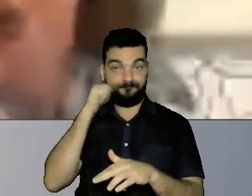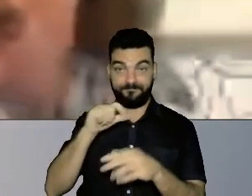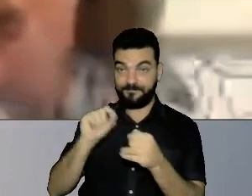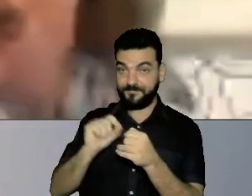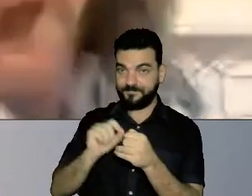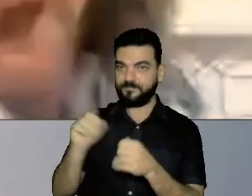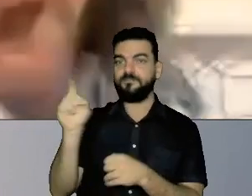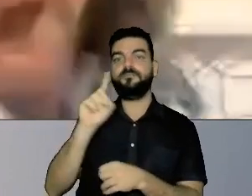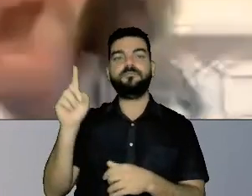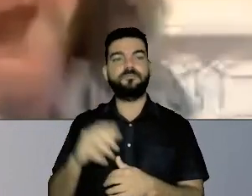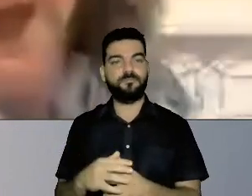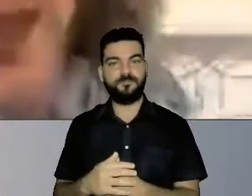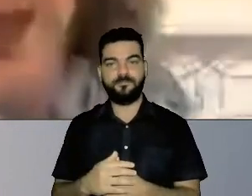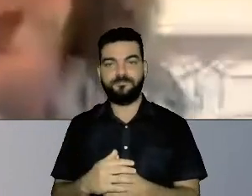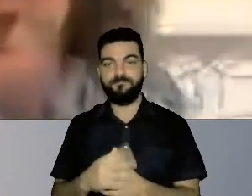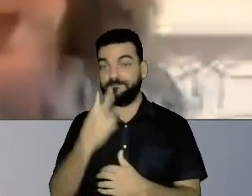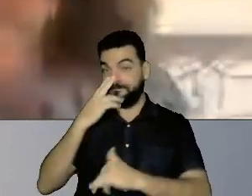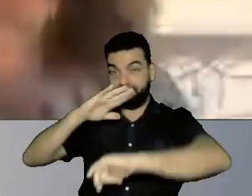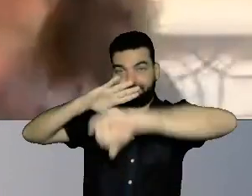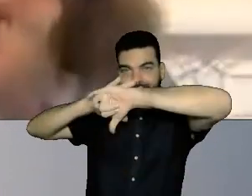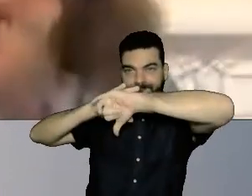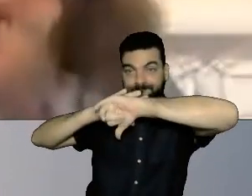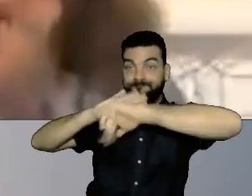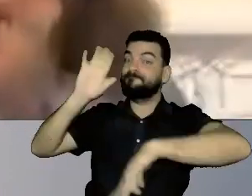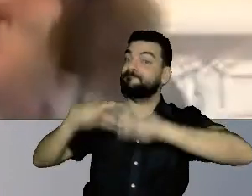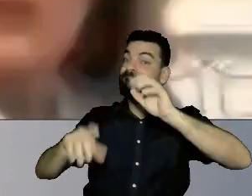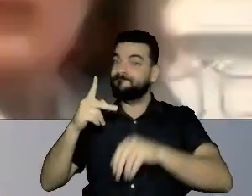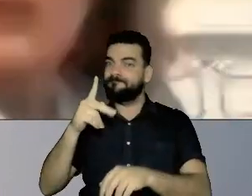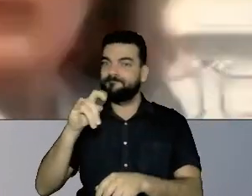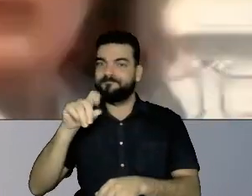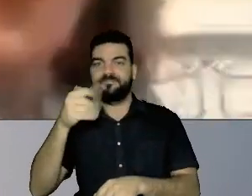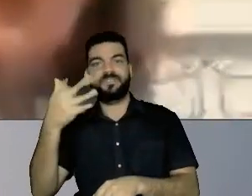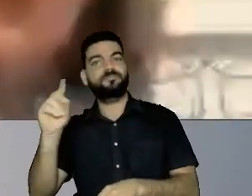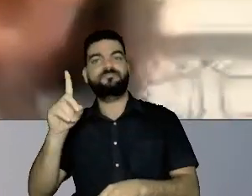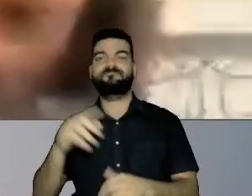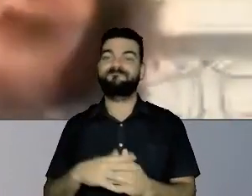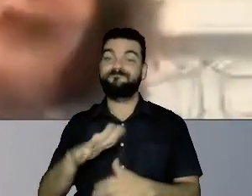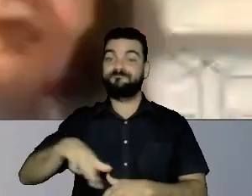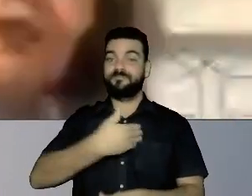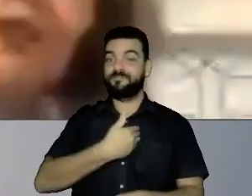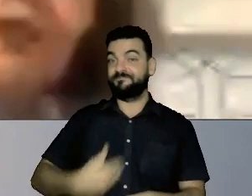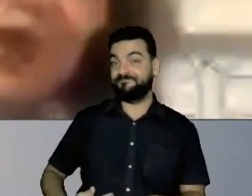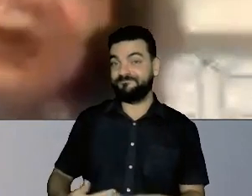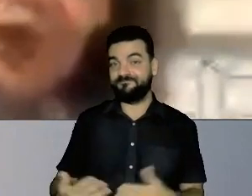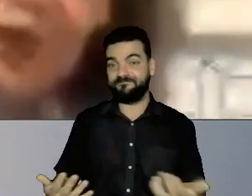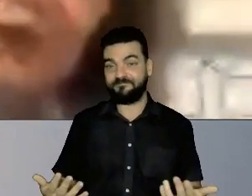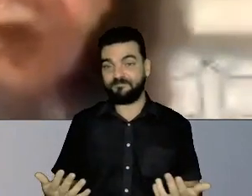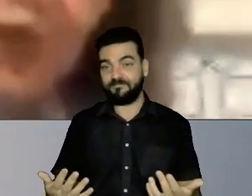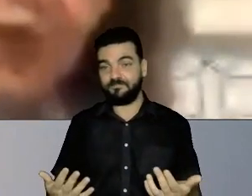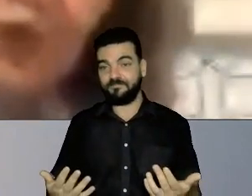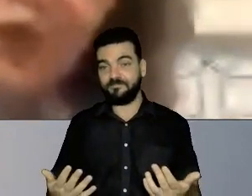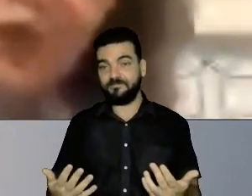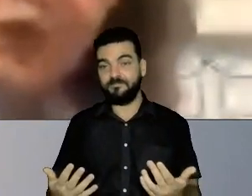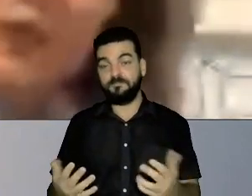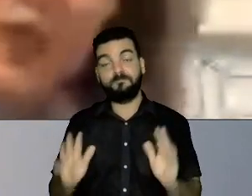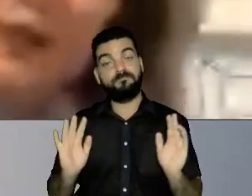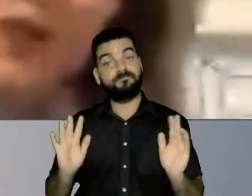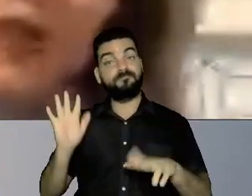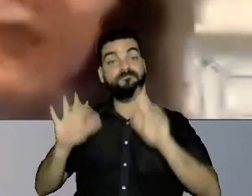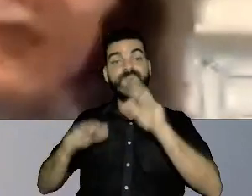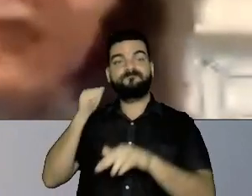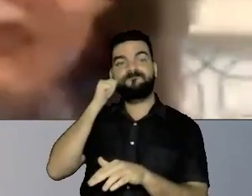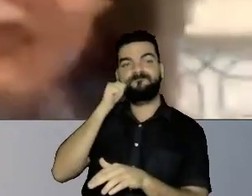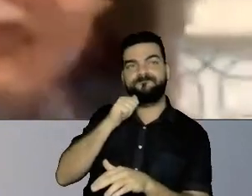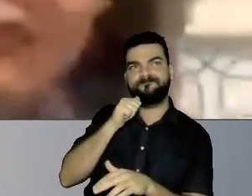praticam a conduta ilícita, nesse caso, né, dos espaços públicos. Então, aliás, em nenhum caso as mulheres são muito